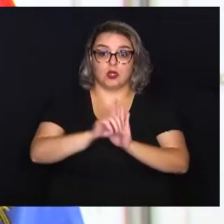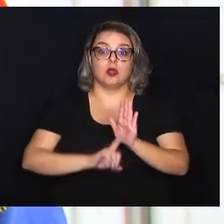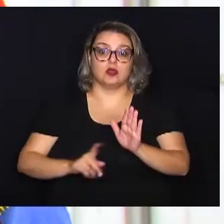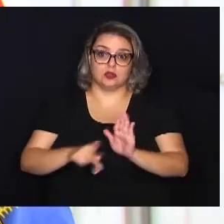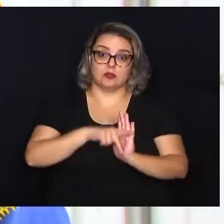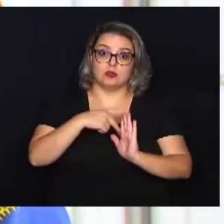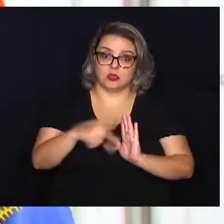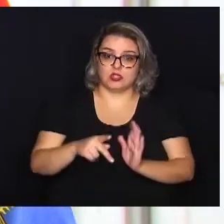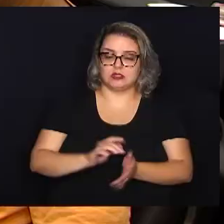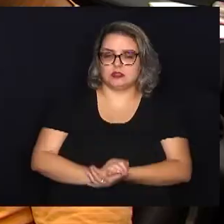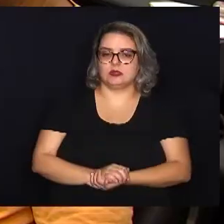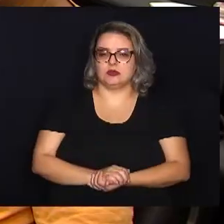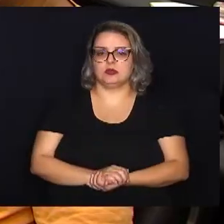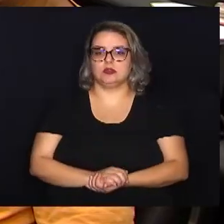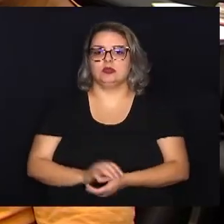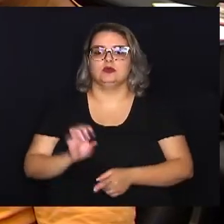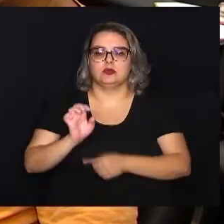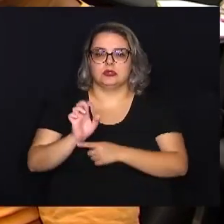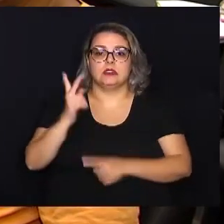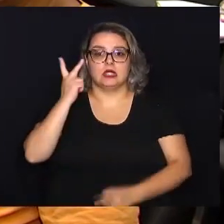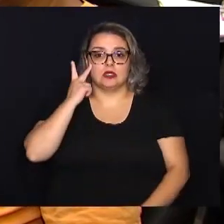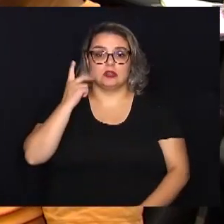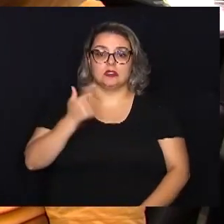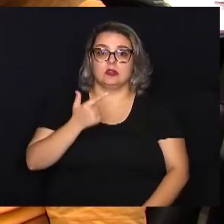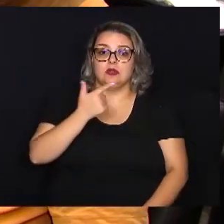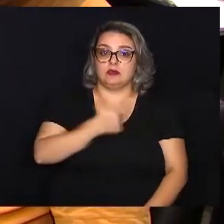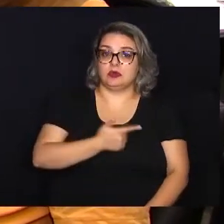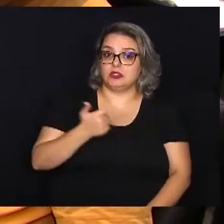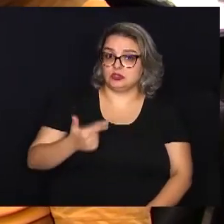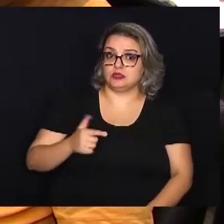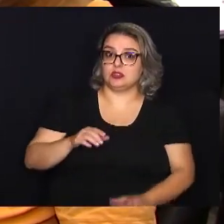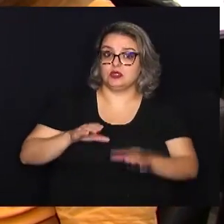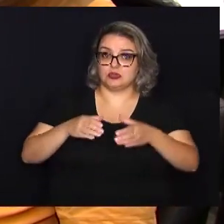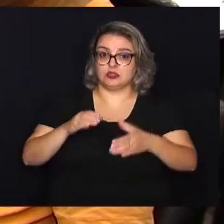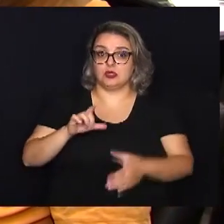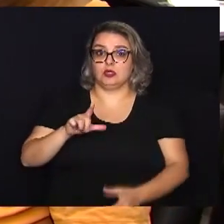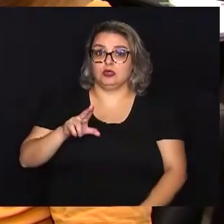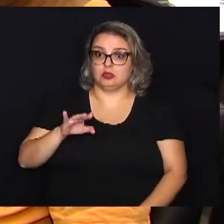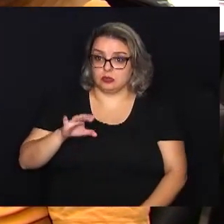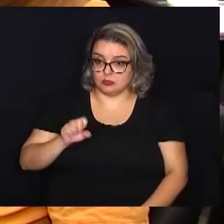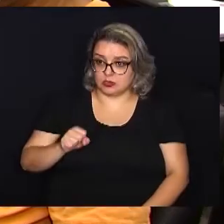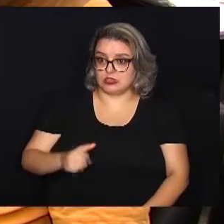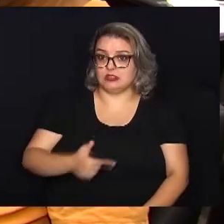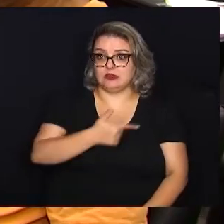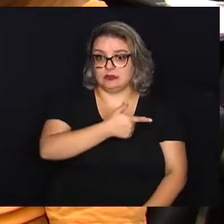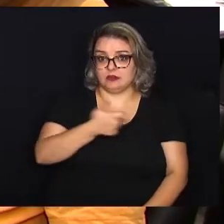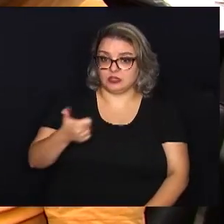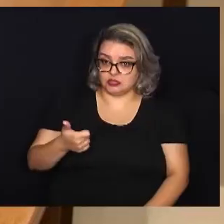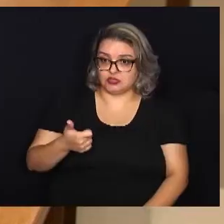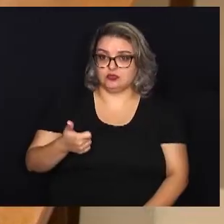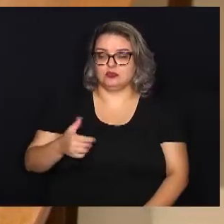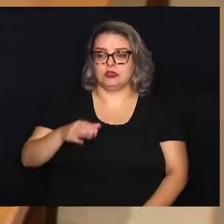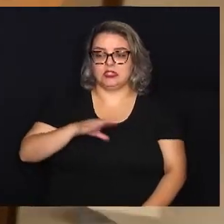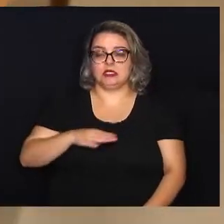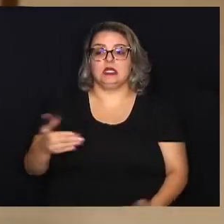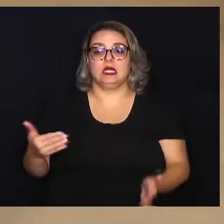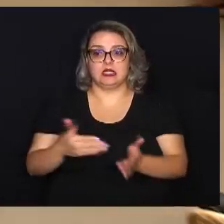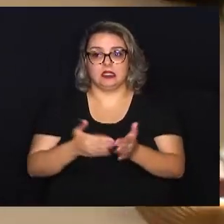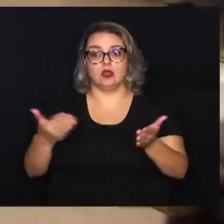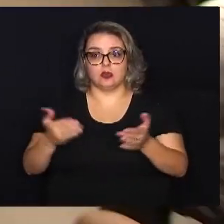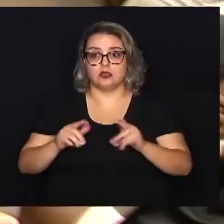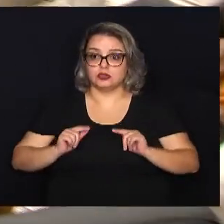direitos de estar participando no Estado de São Paulo são 22 clubes localizados em 21 cidades que ainda